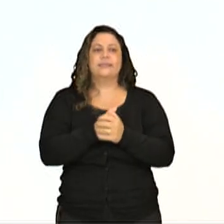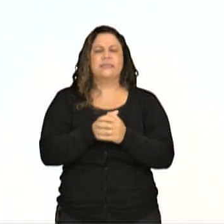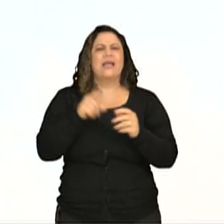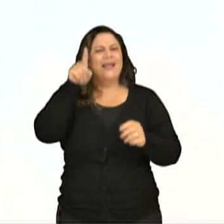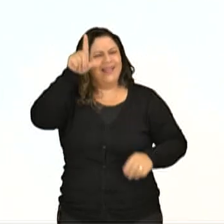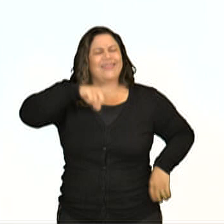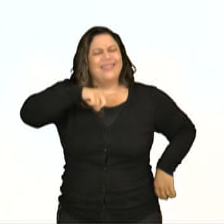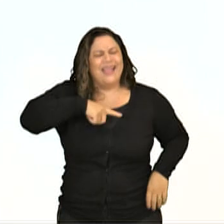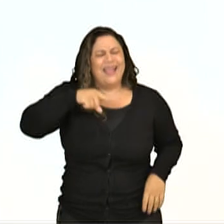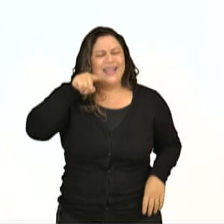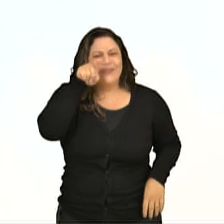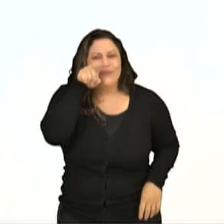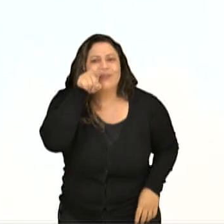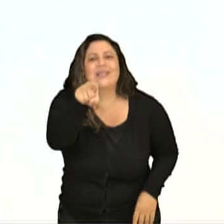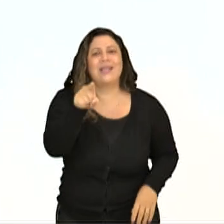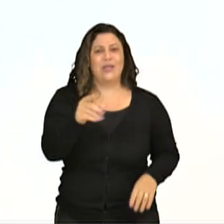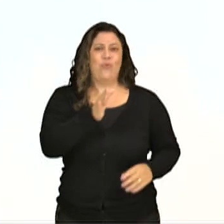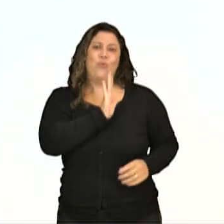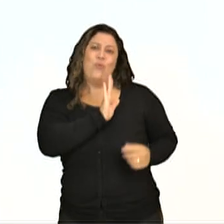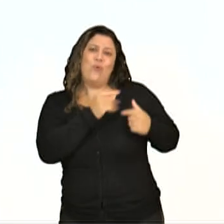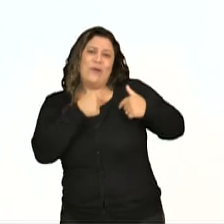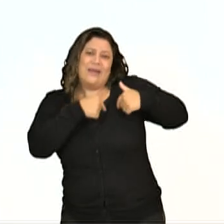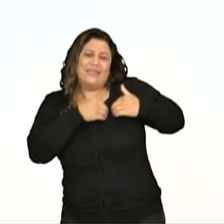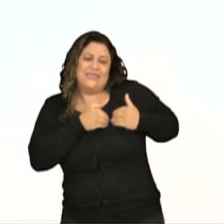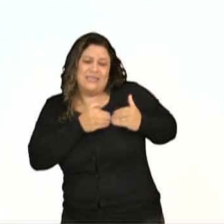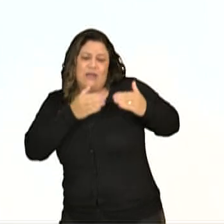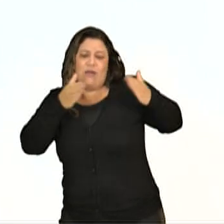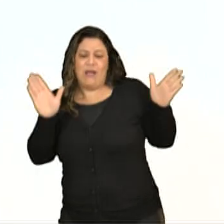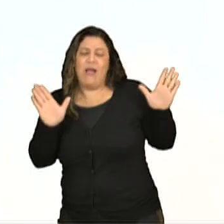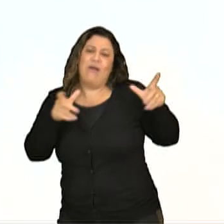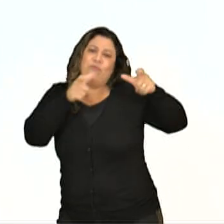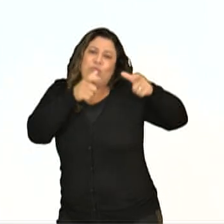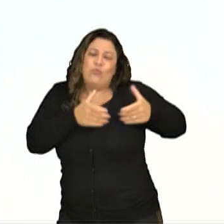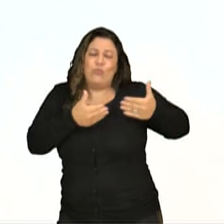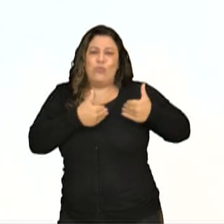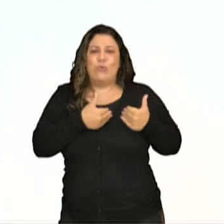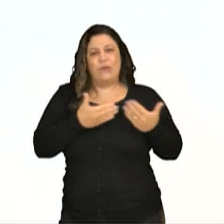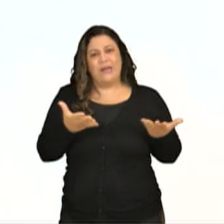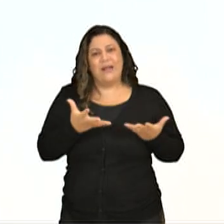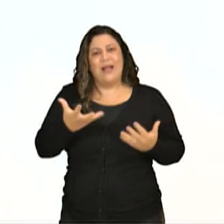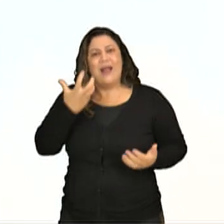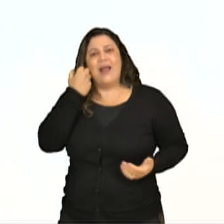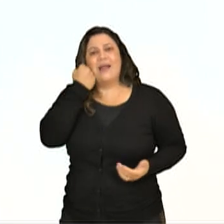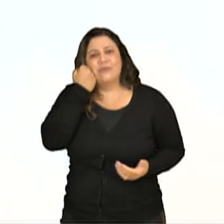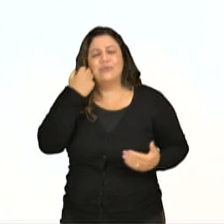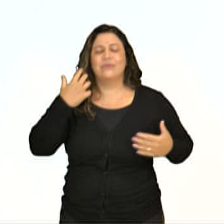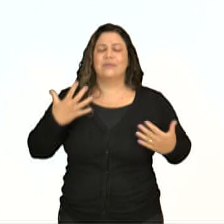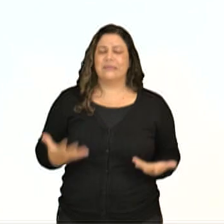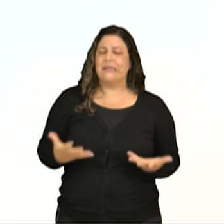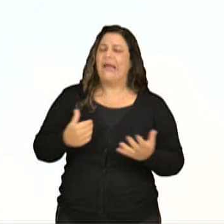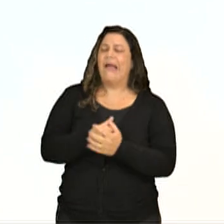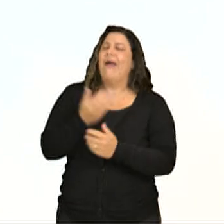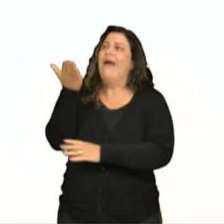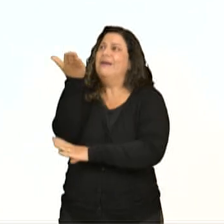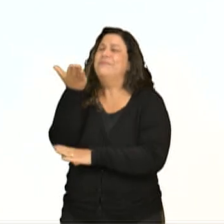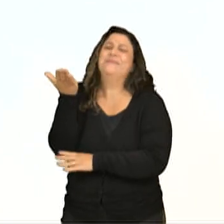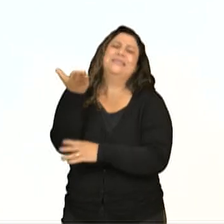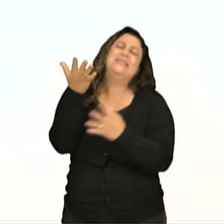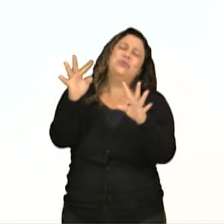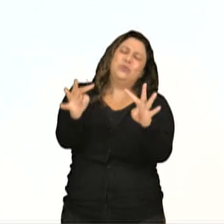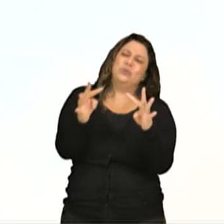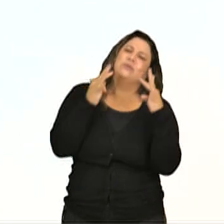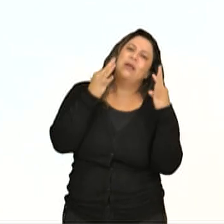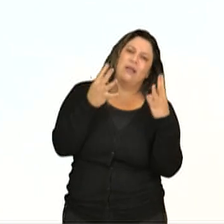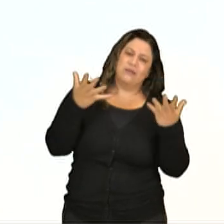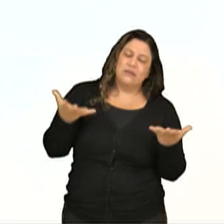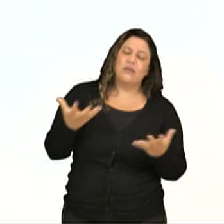vosso coração um lugar para nós, e uma cena de uma cidade destruída em chamas, e os órfãos ali pedindo